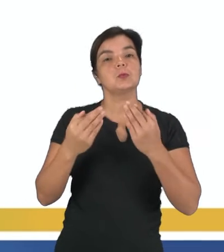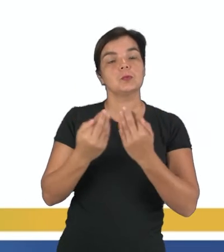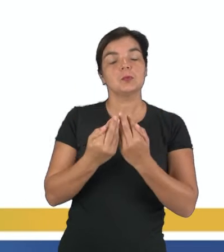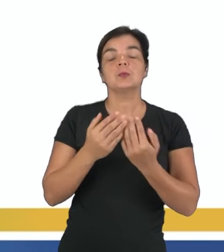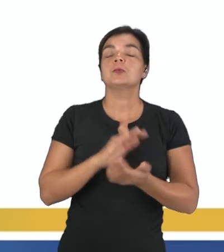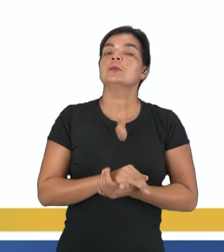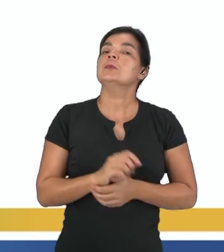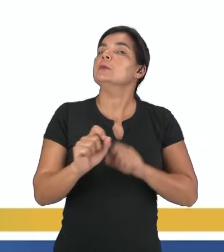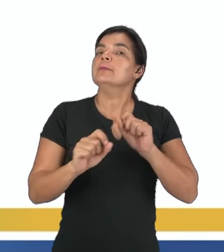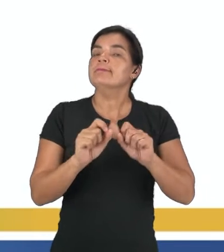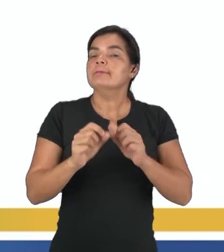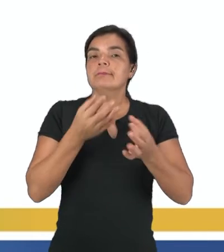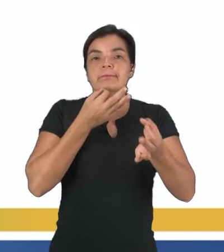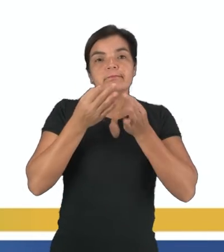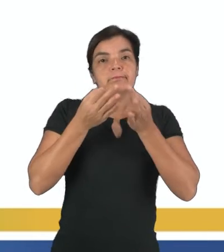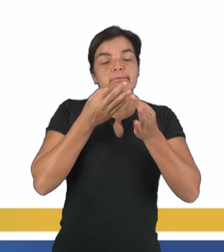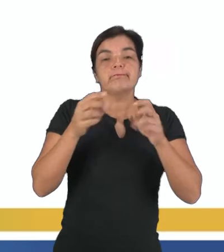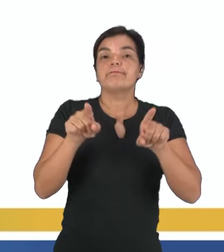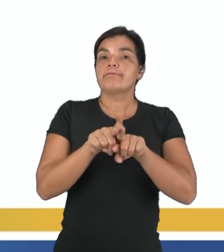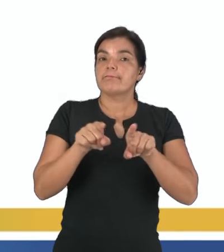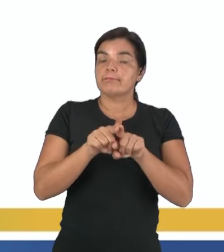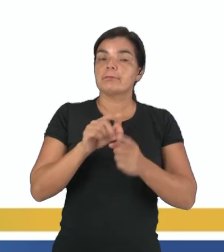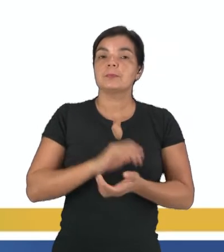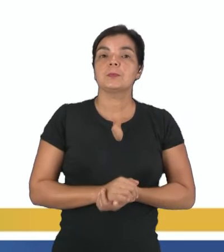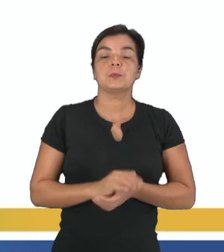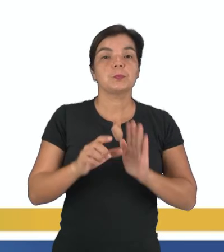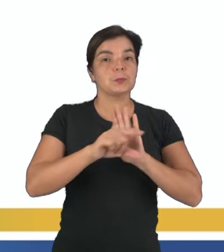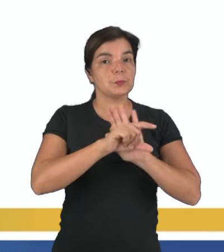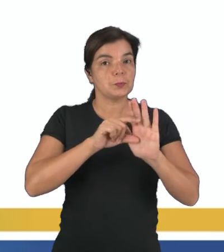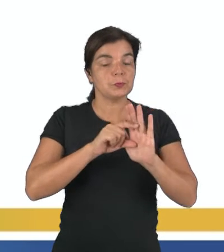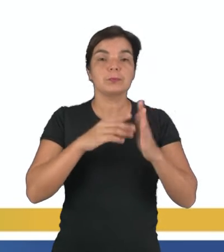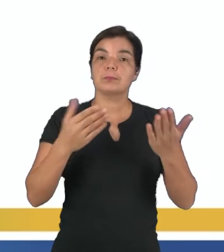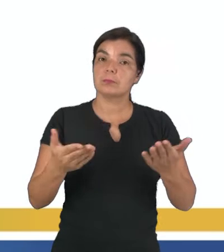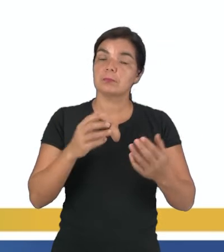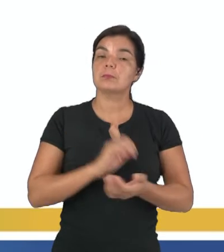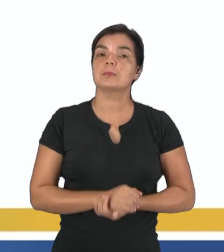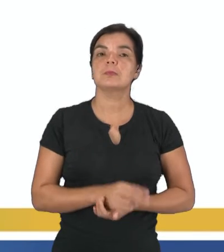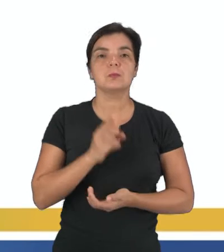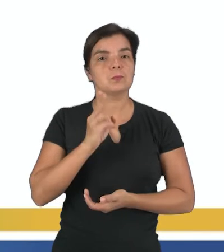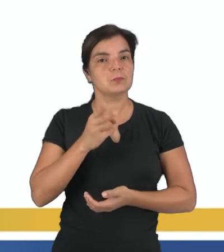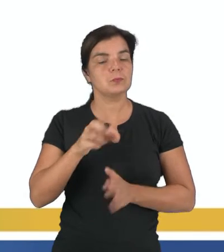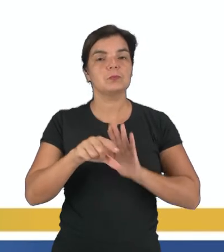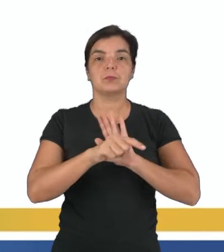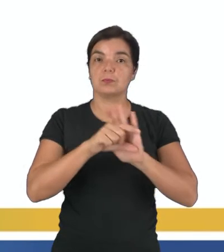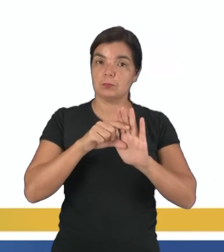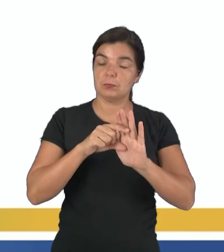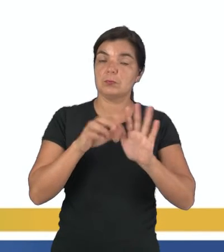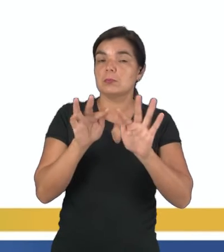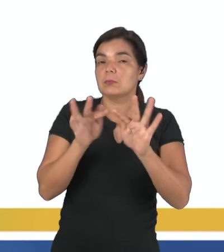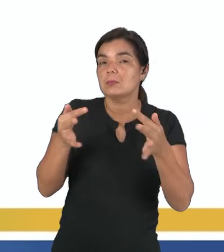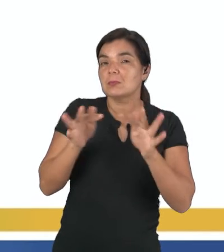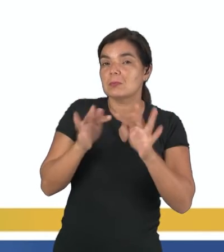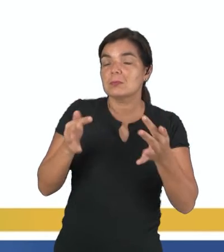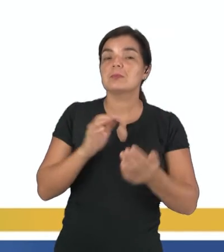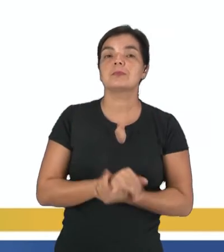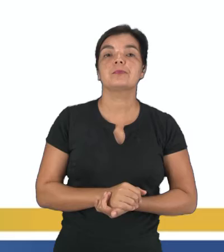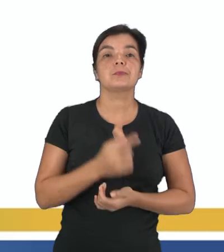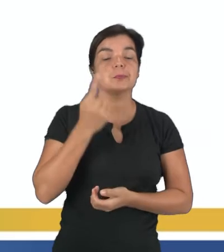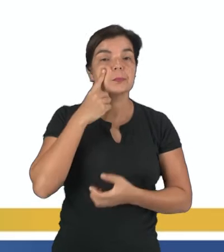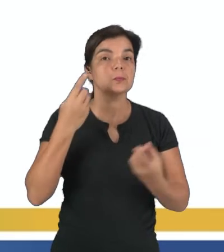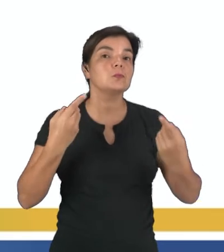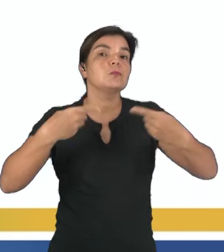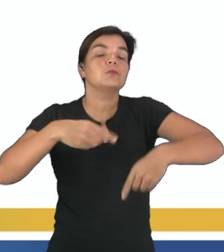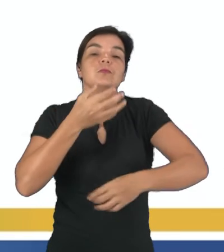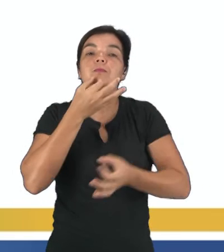Então, apresento um argumento ali, né, dentro do parágrafo, e naquele mesmo parágrafo, de uma forma mais simples, eu